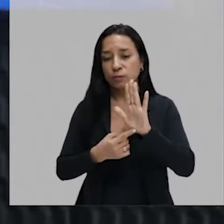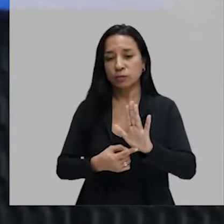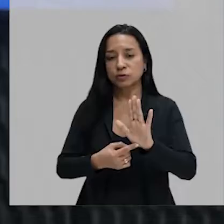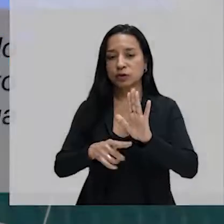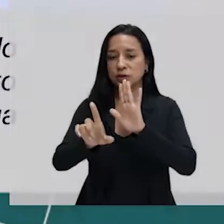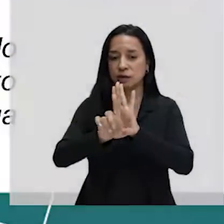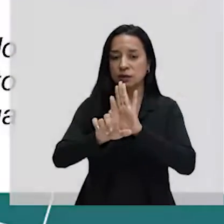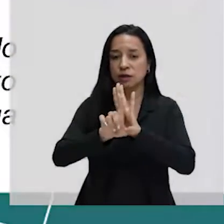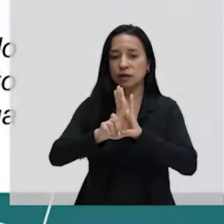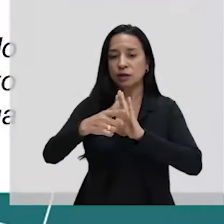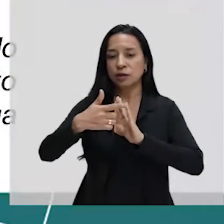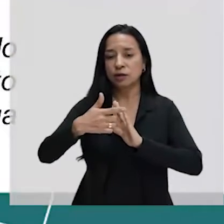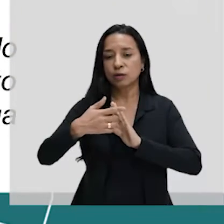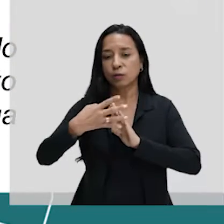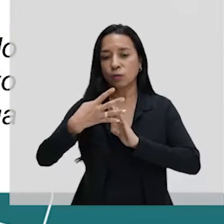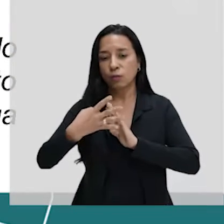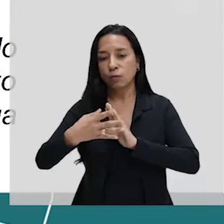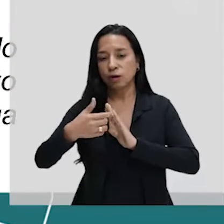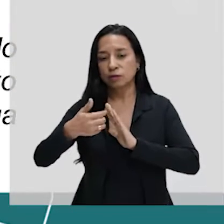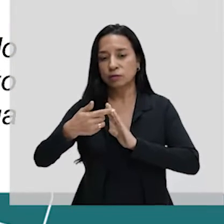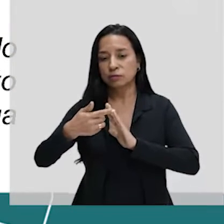número